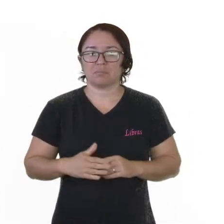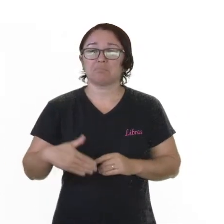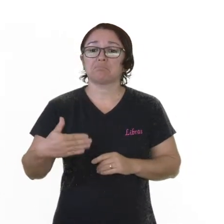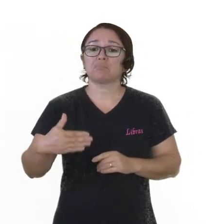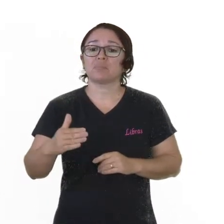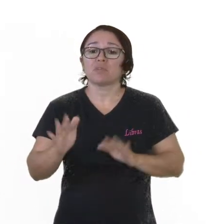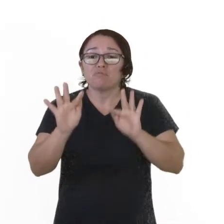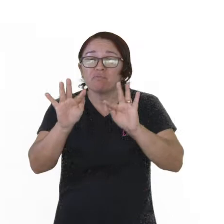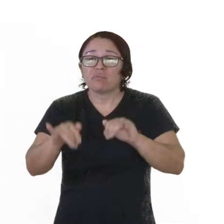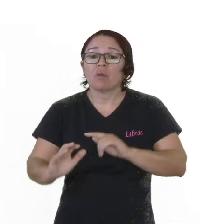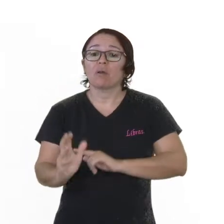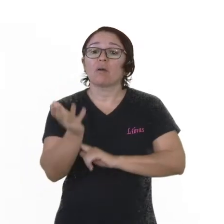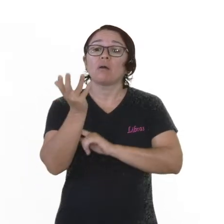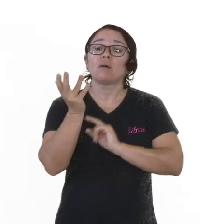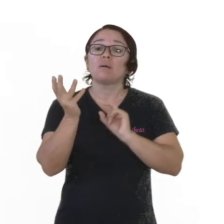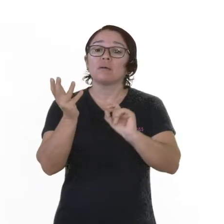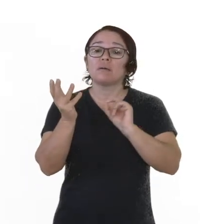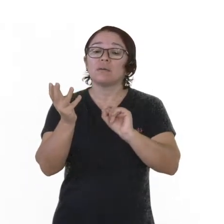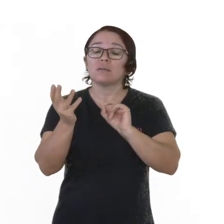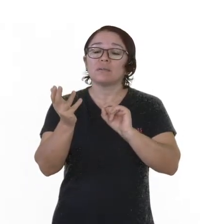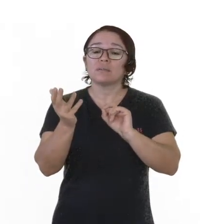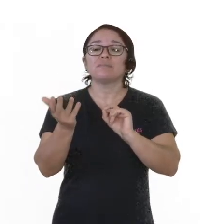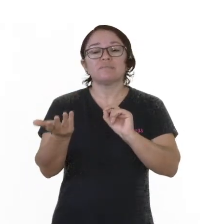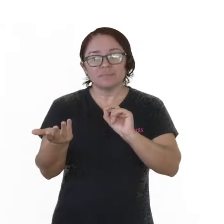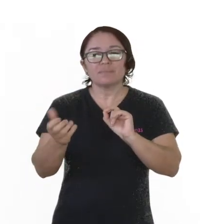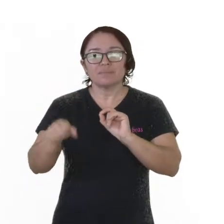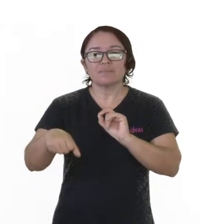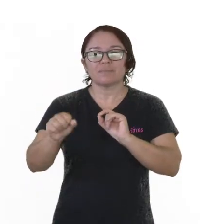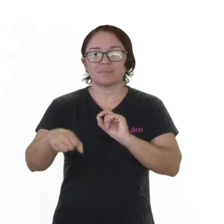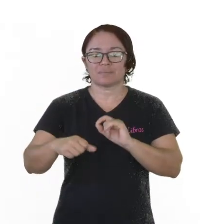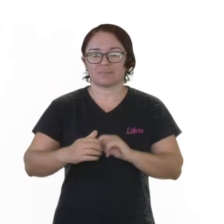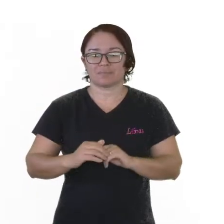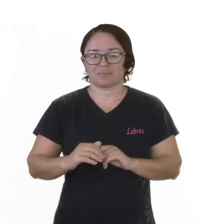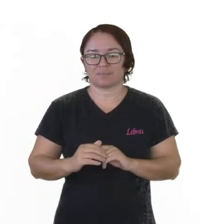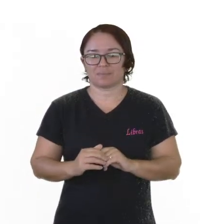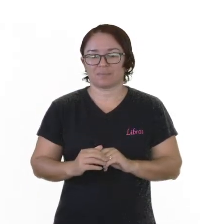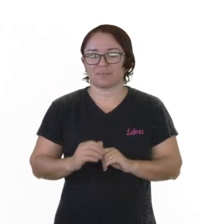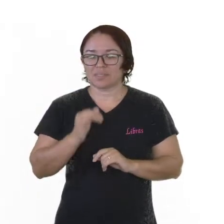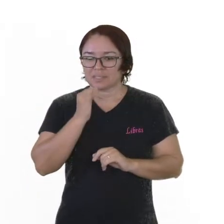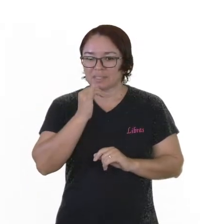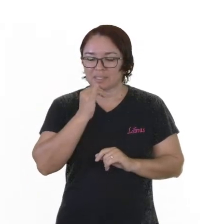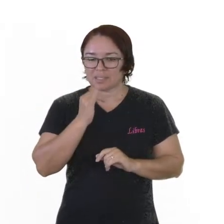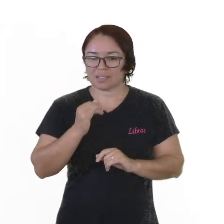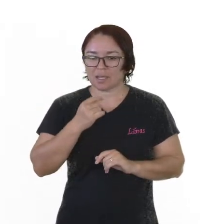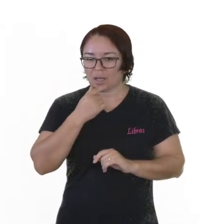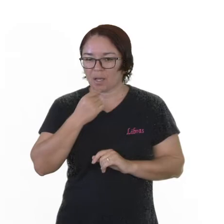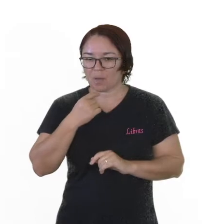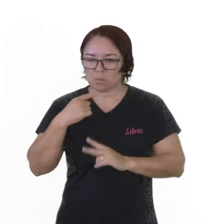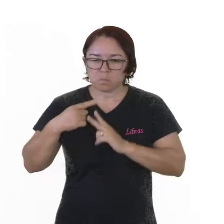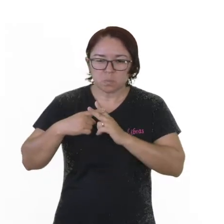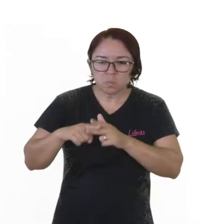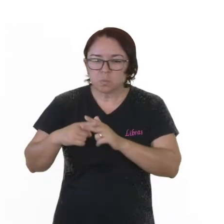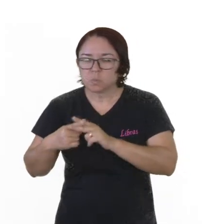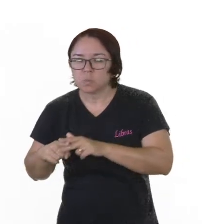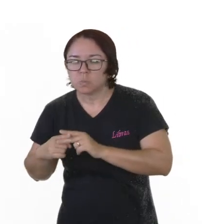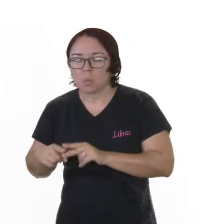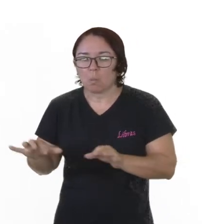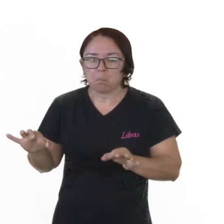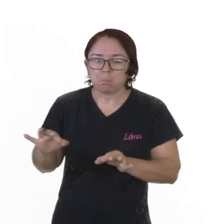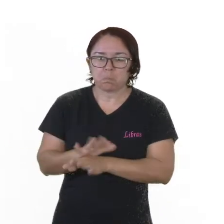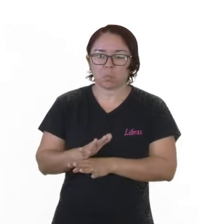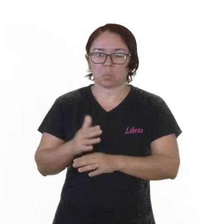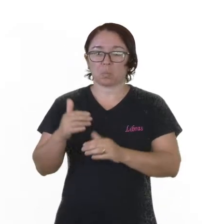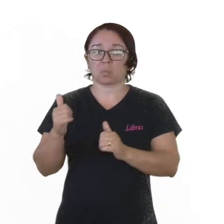desfecho? Teve um desfecho? Sim, né? O desfecho ali no momento em que ele resolve o problema, ele troca o pneu